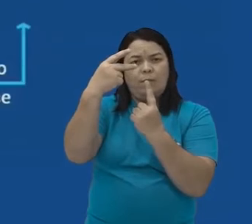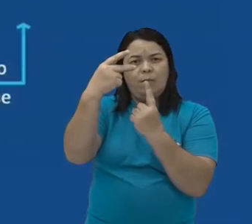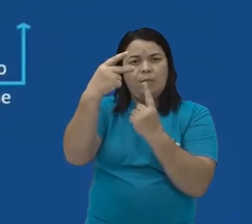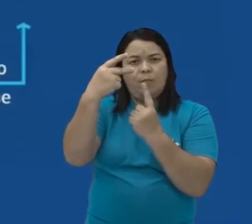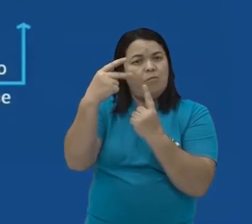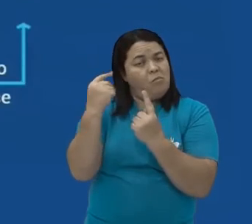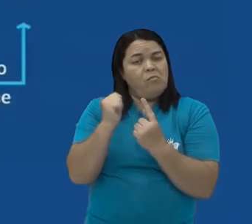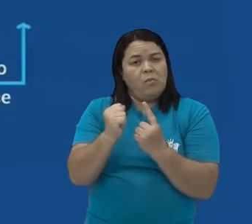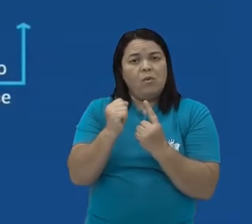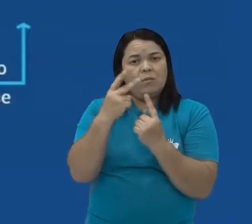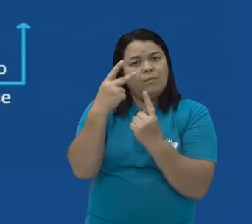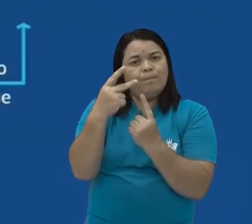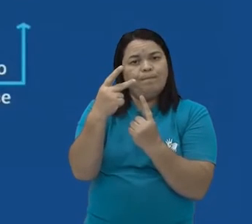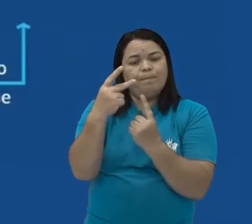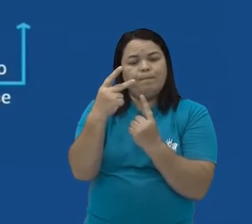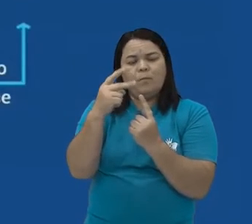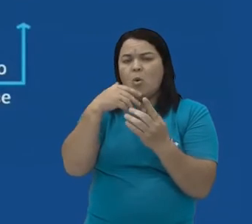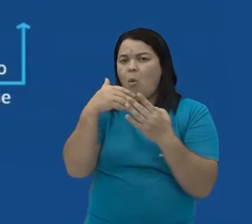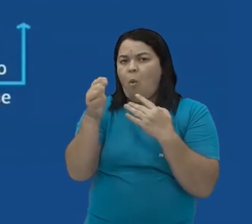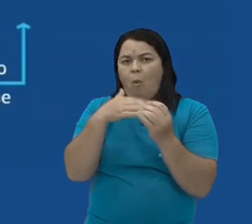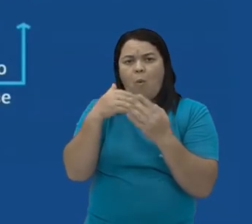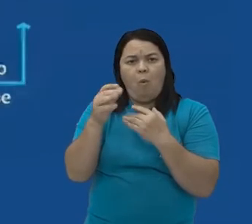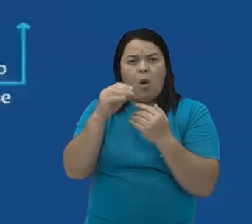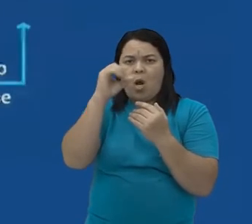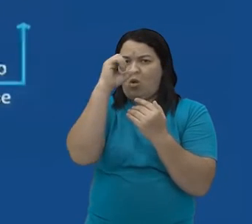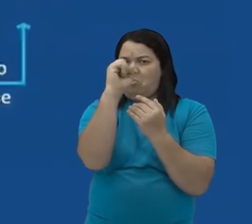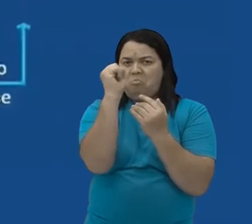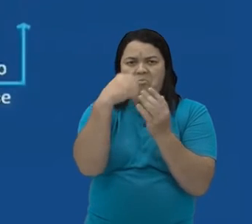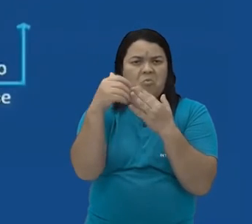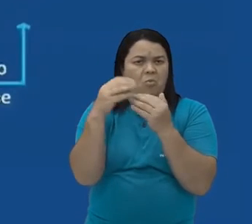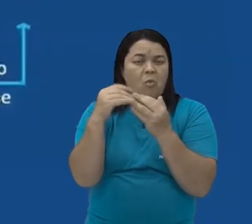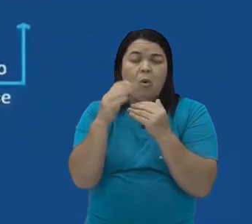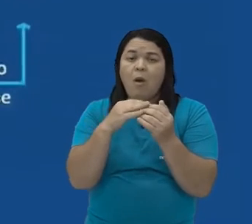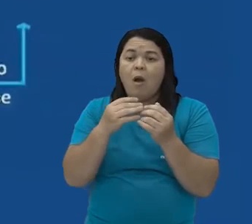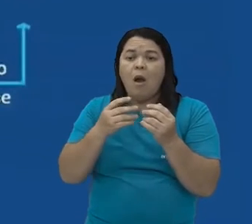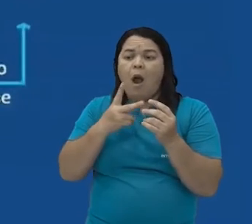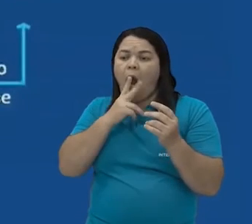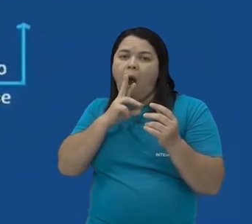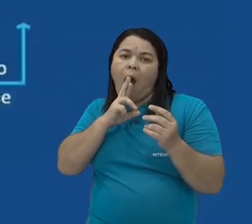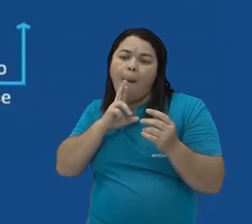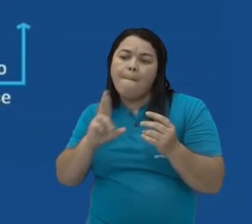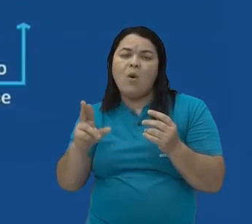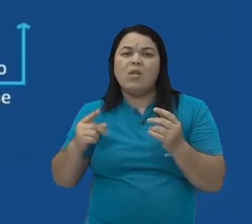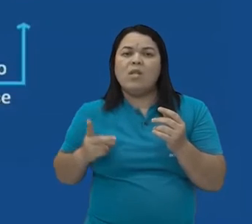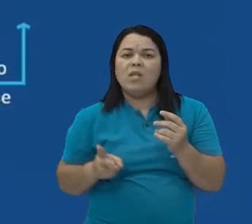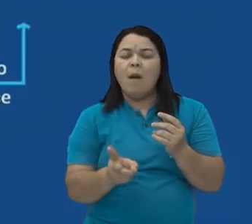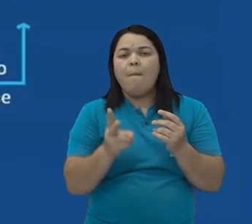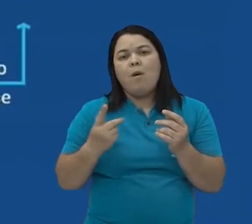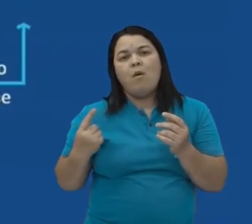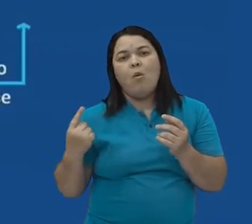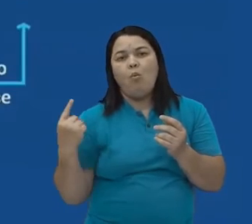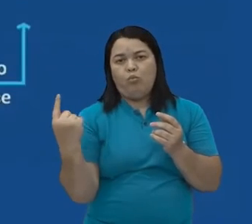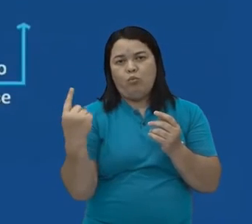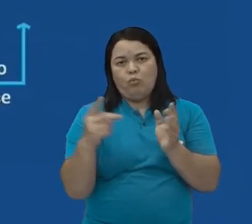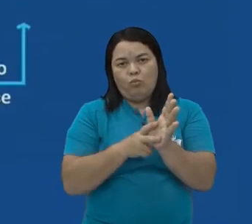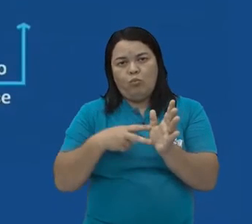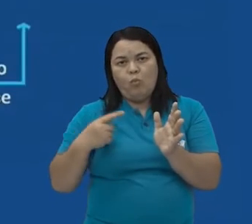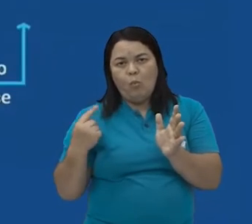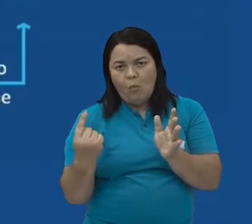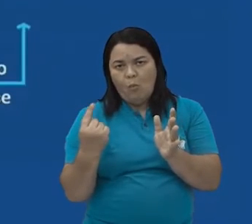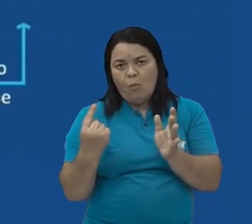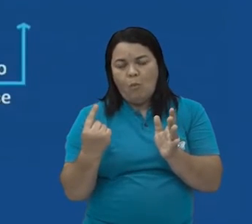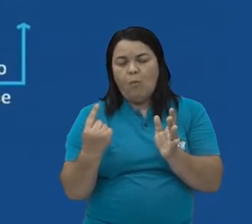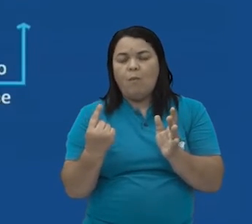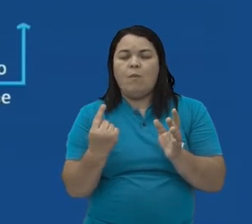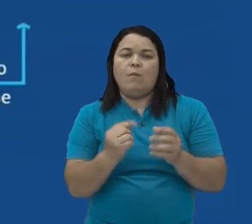agora há pouco, o 1 elevado a qualquer expoente sempre é igual a 1. Bem, Se eu tenho uma fração com